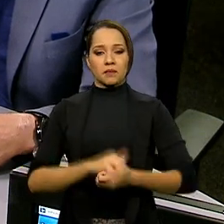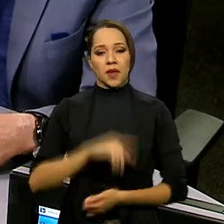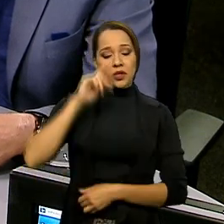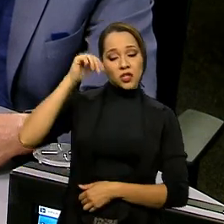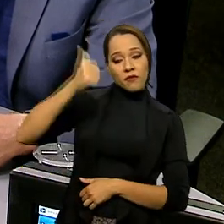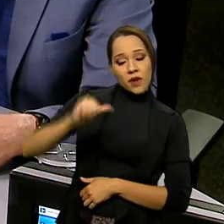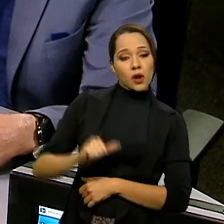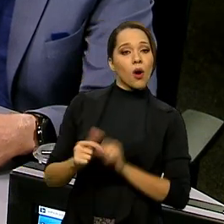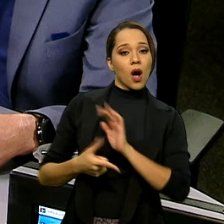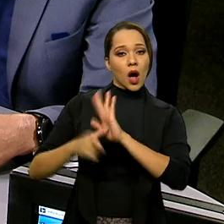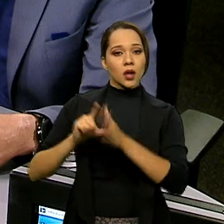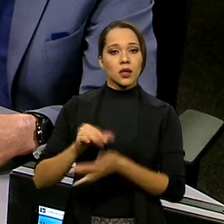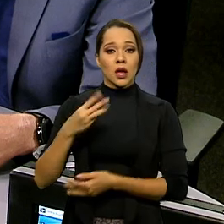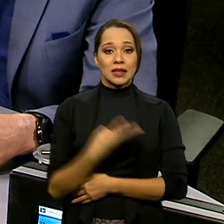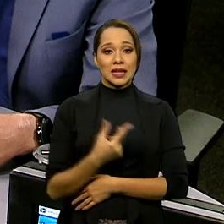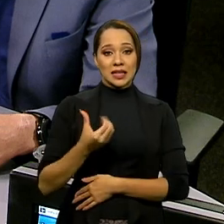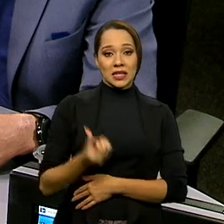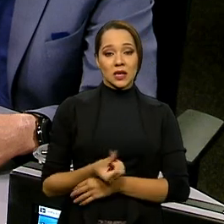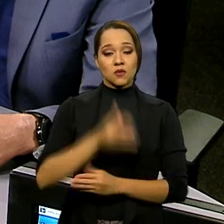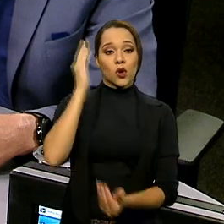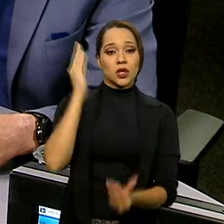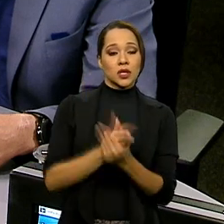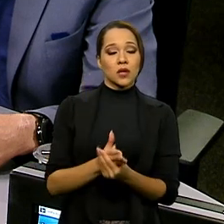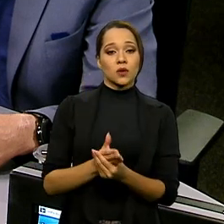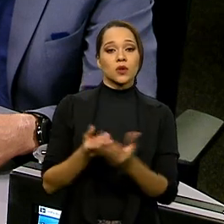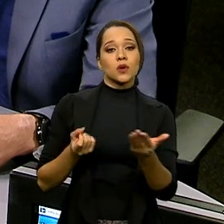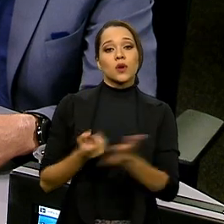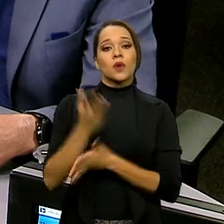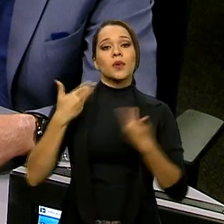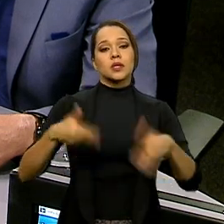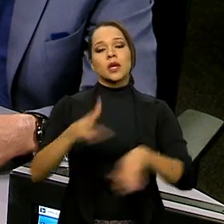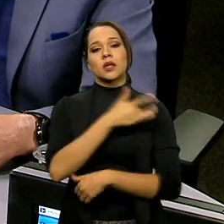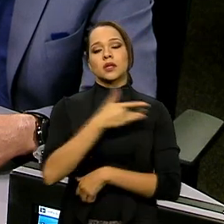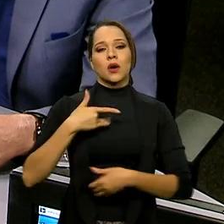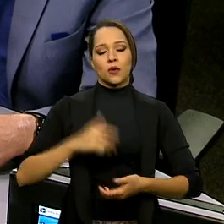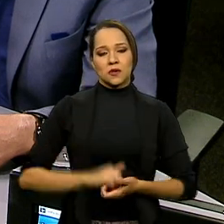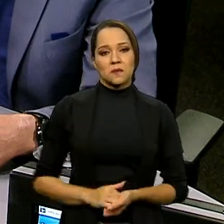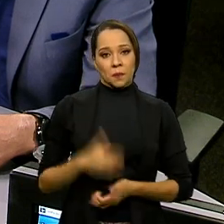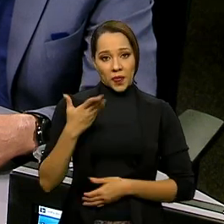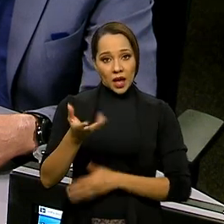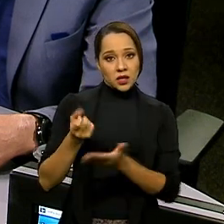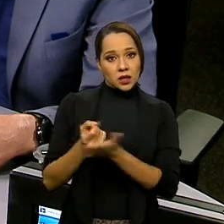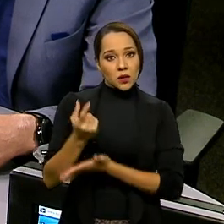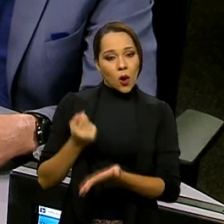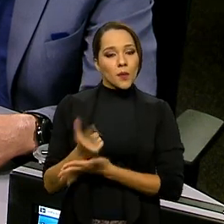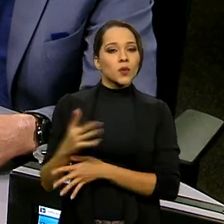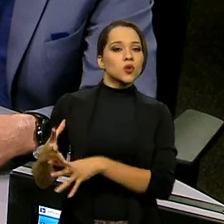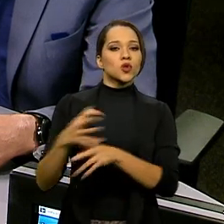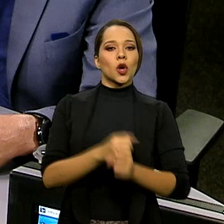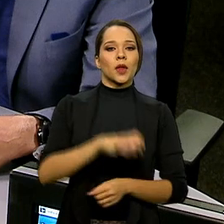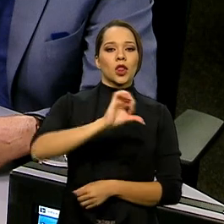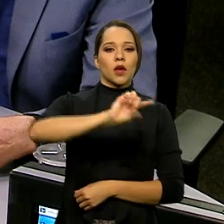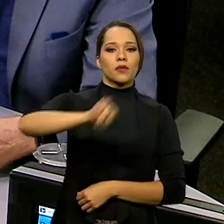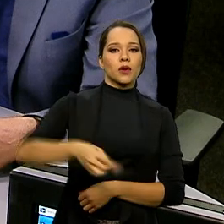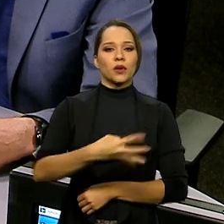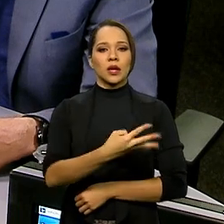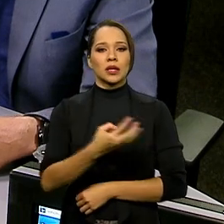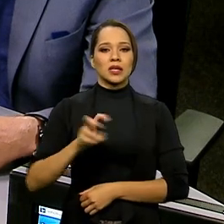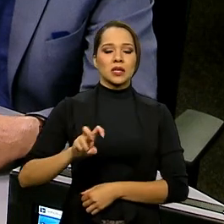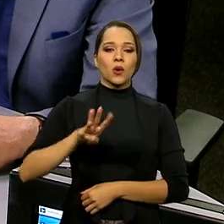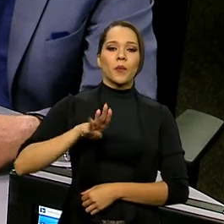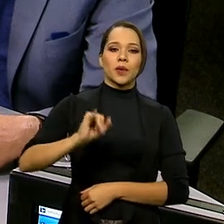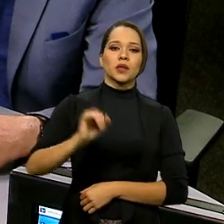Avaliamos previamente 36 processos de aquisição do Ministério da Saúde. Essas aquisições somaram 9,45